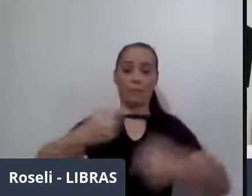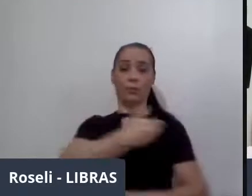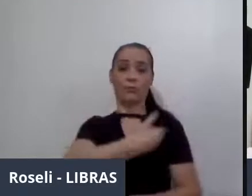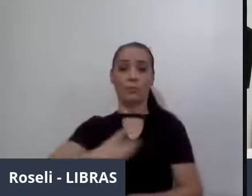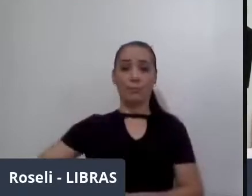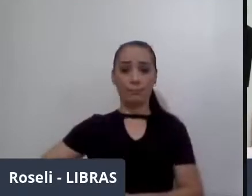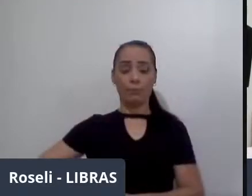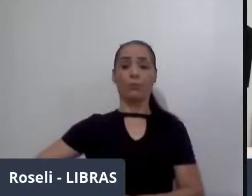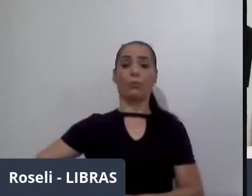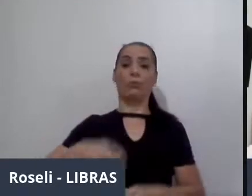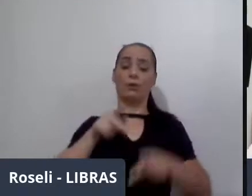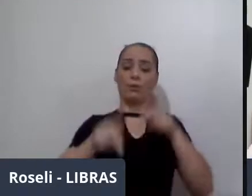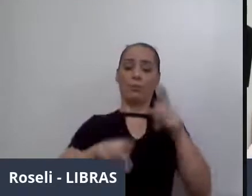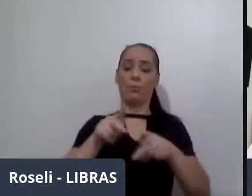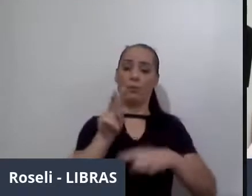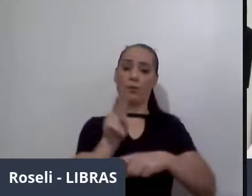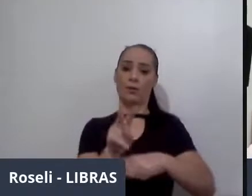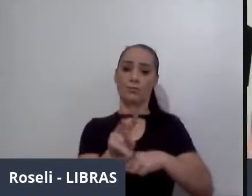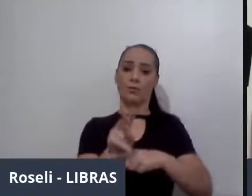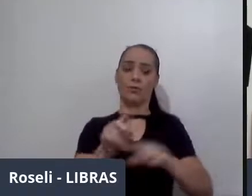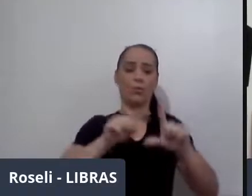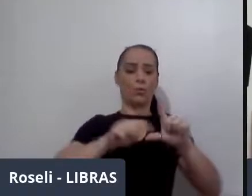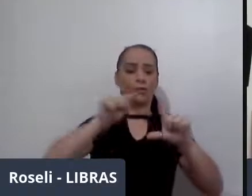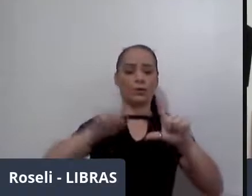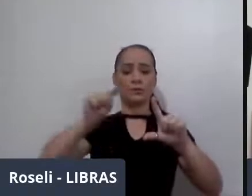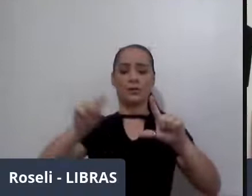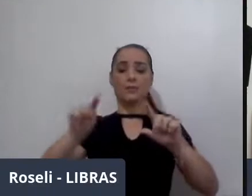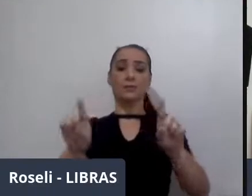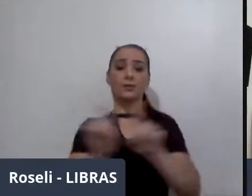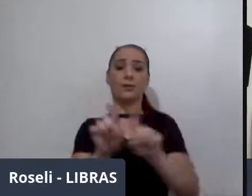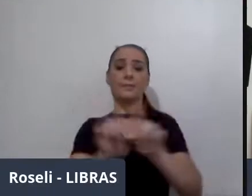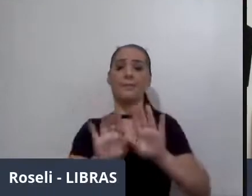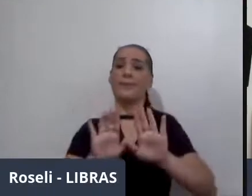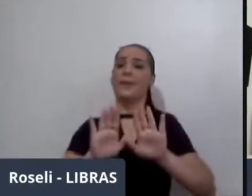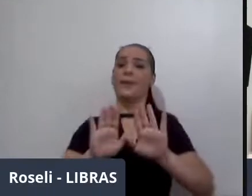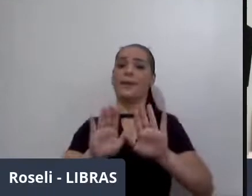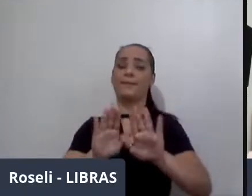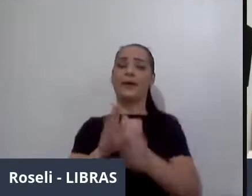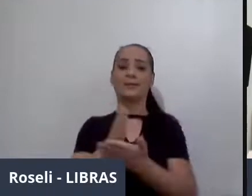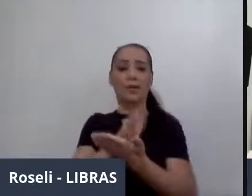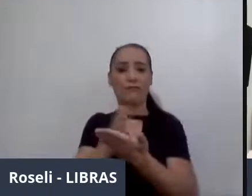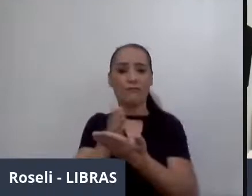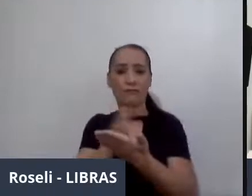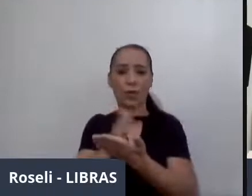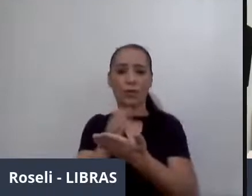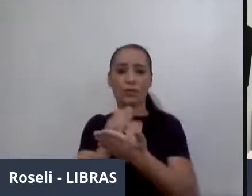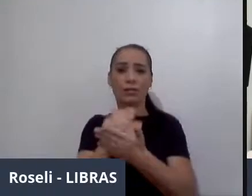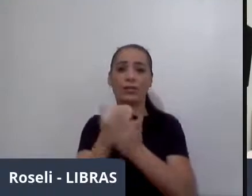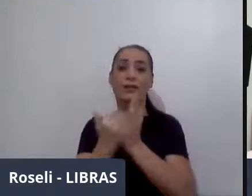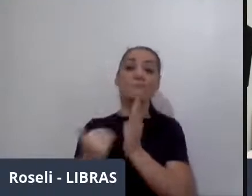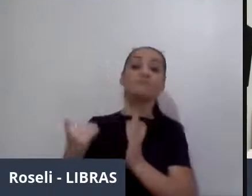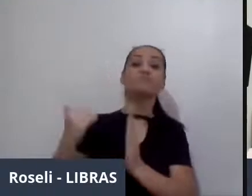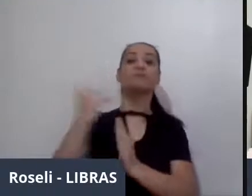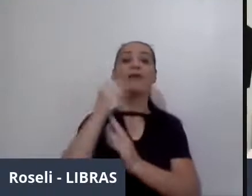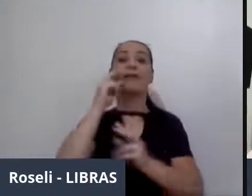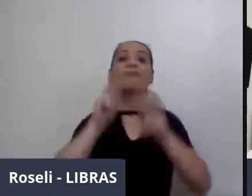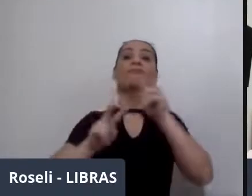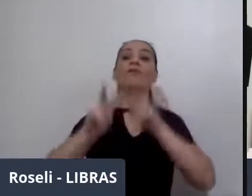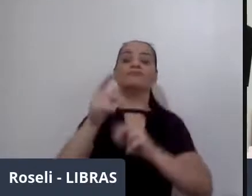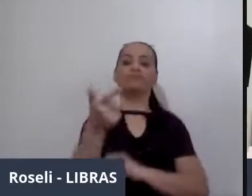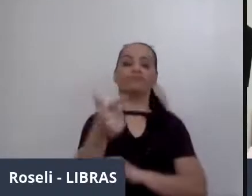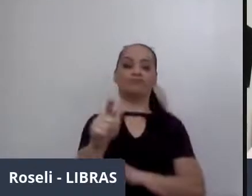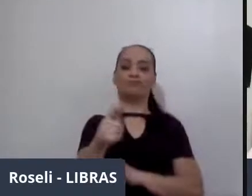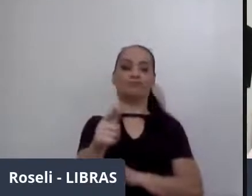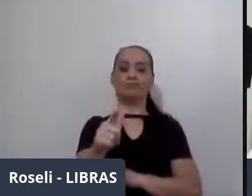e estatísticas, mas não tem visão além de fronteiras. Enfim, e aqui mais uma